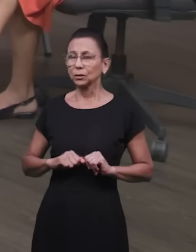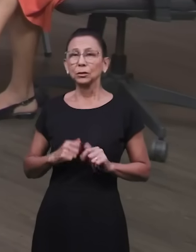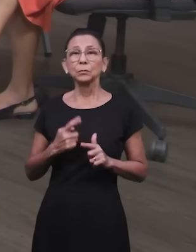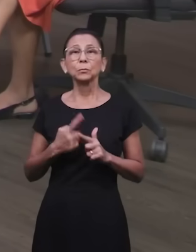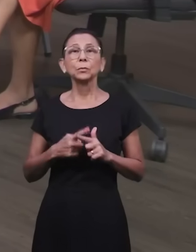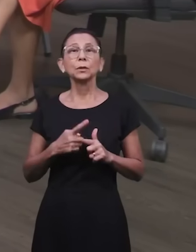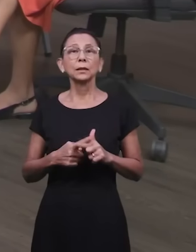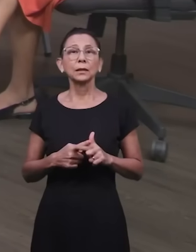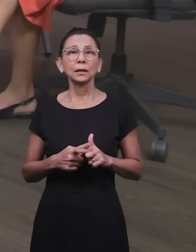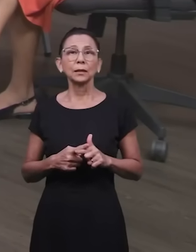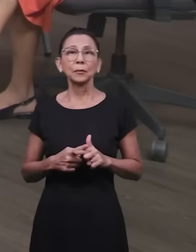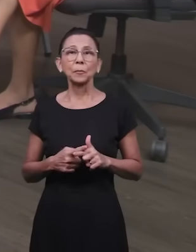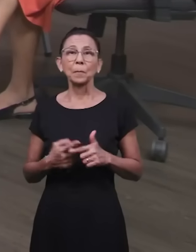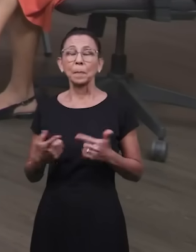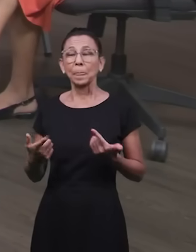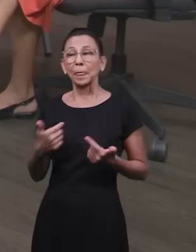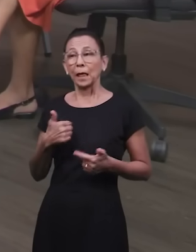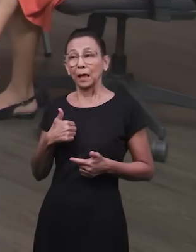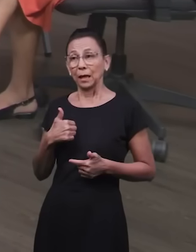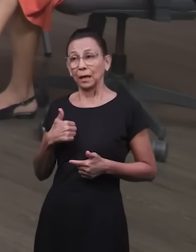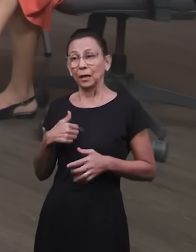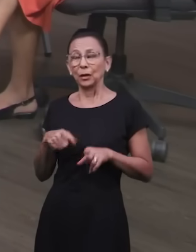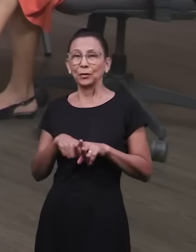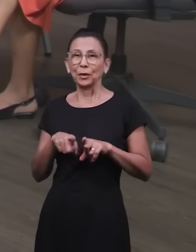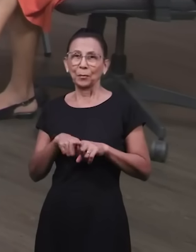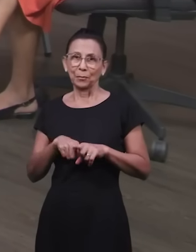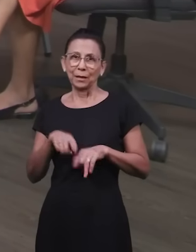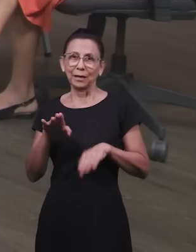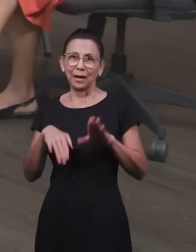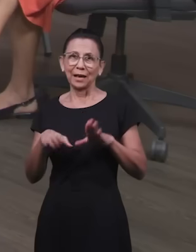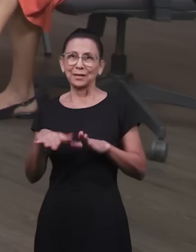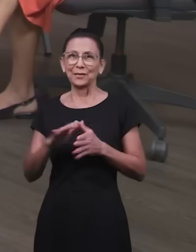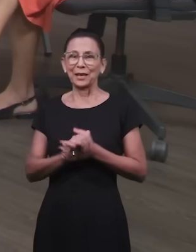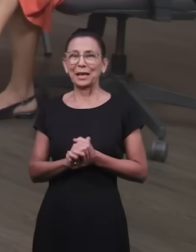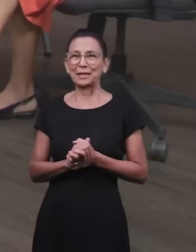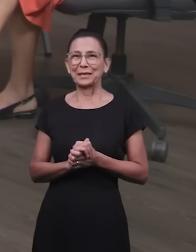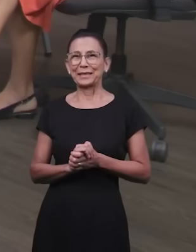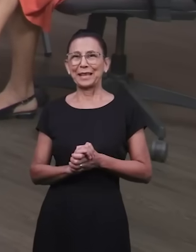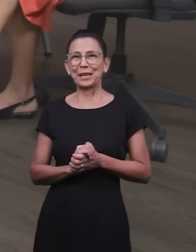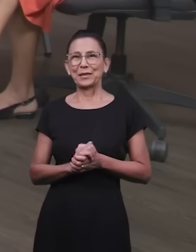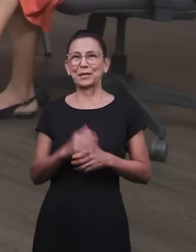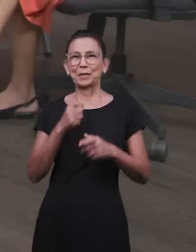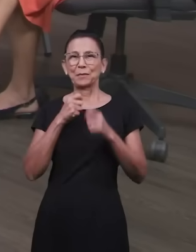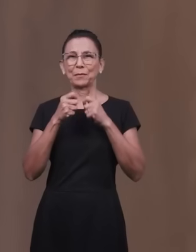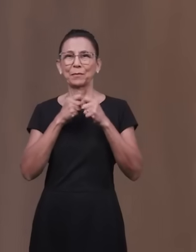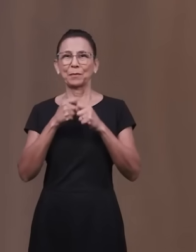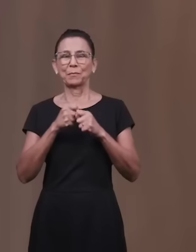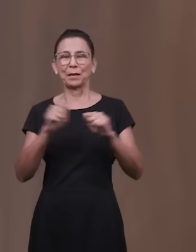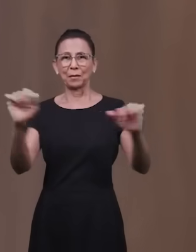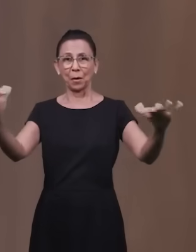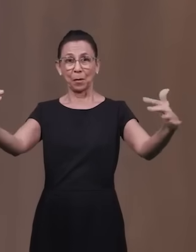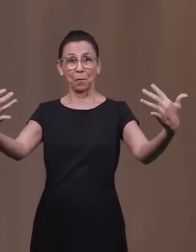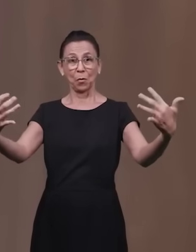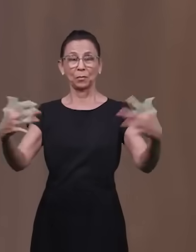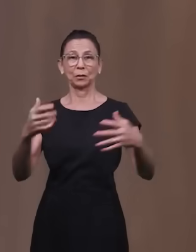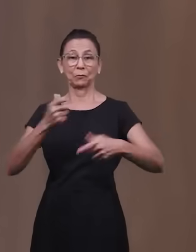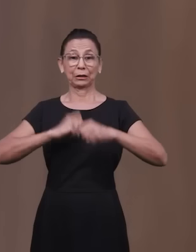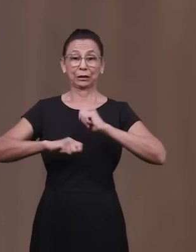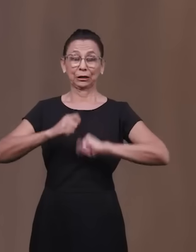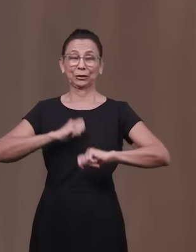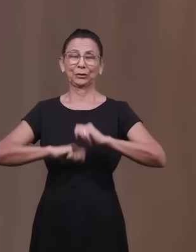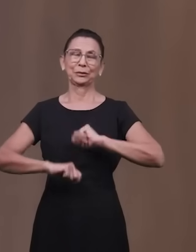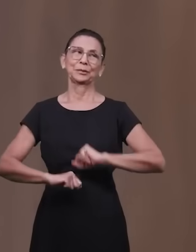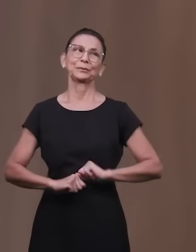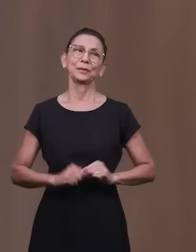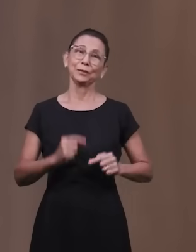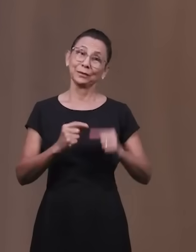vou agradecer, porque eu também, às vezes, tenho que falar em público e, às vezes, fico ansioso. Falar em